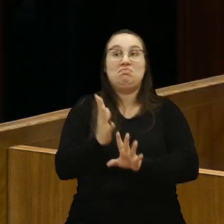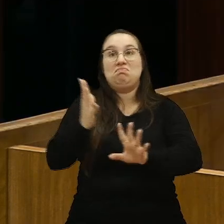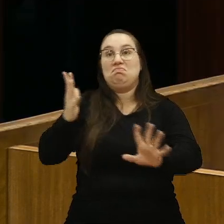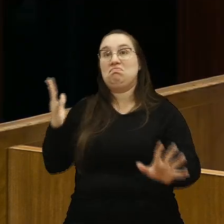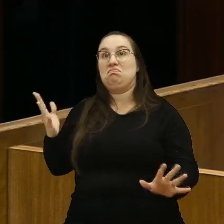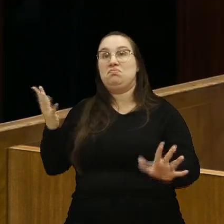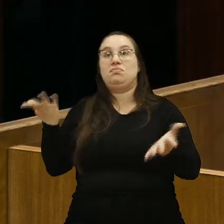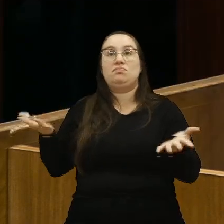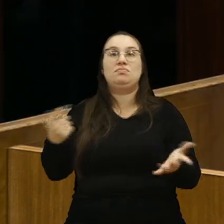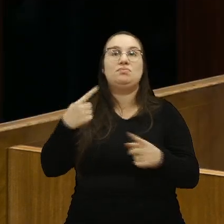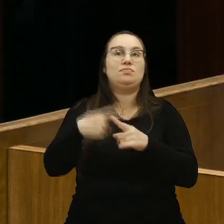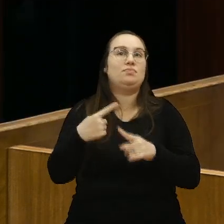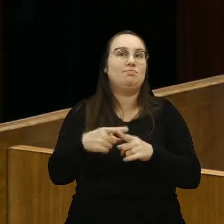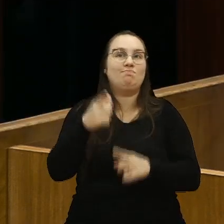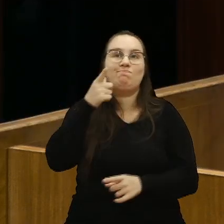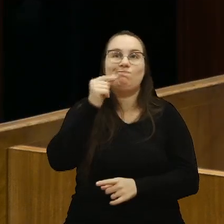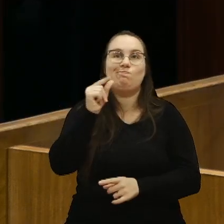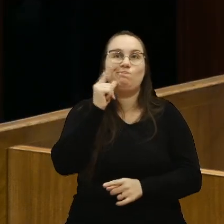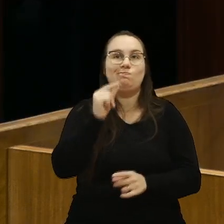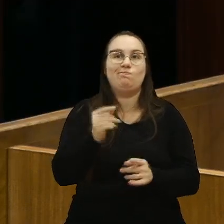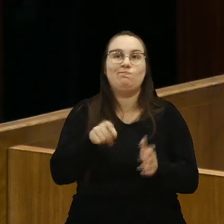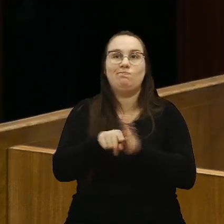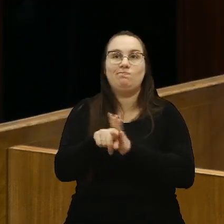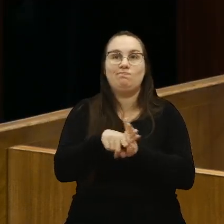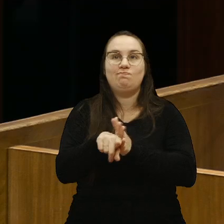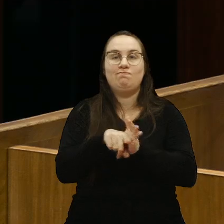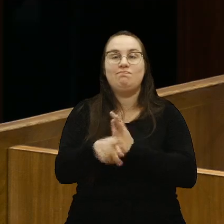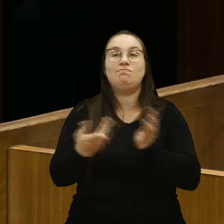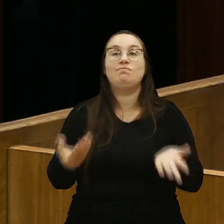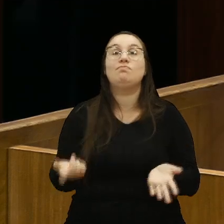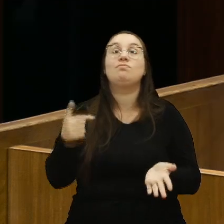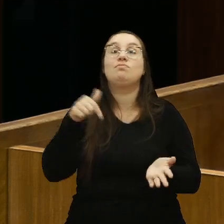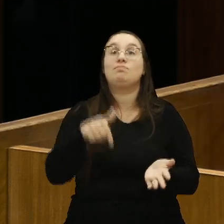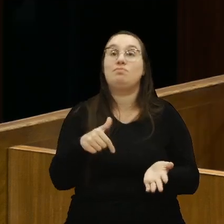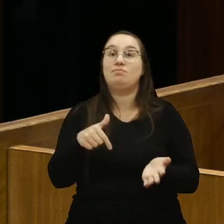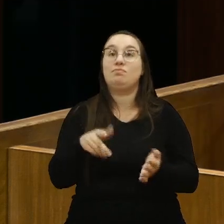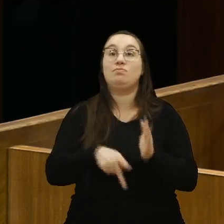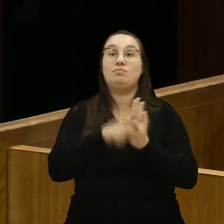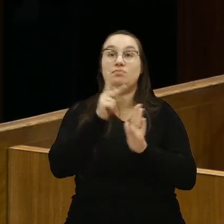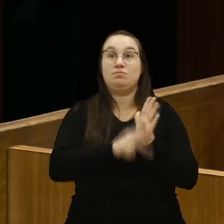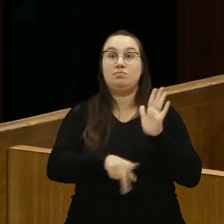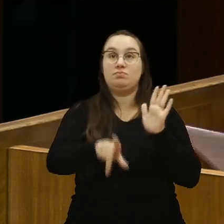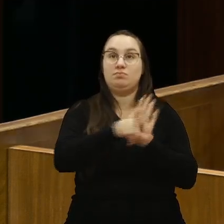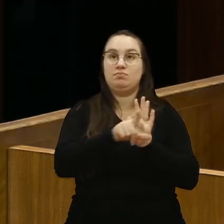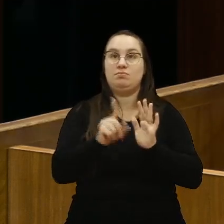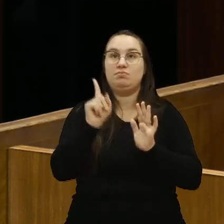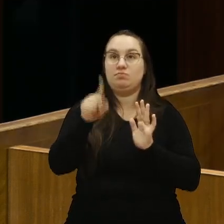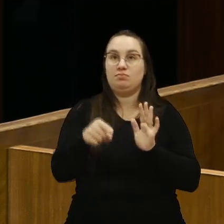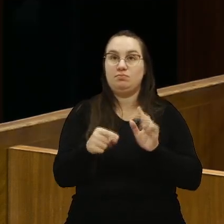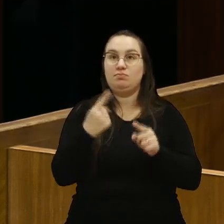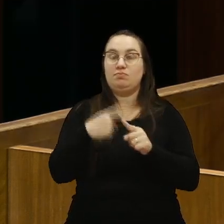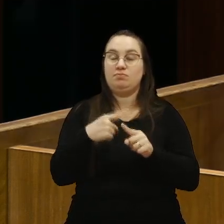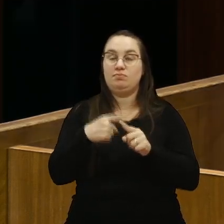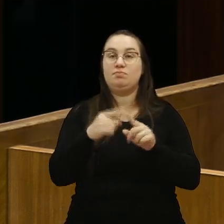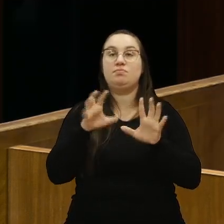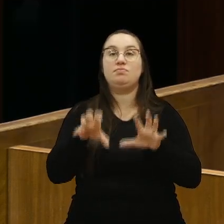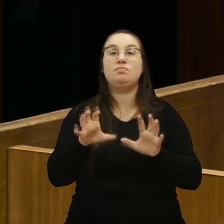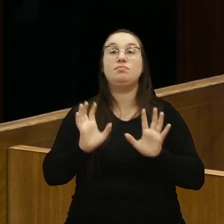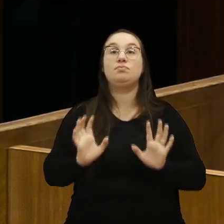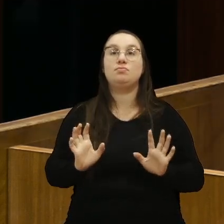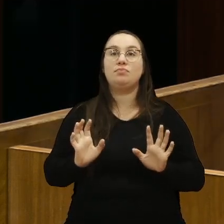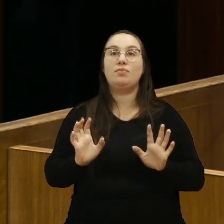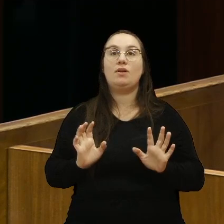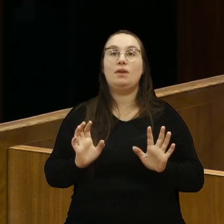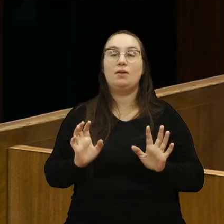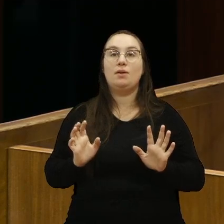fila. Por quê? Porque ela não consegue pesquisar. Então, esse nosso projeto de lei é exatamente para isso, para